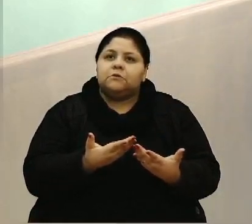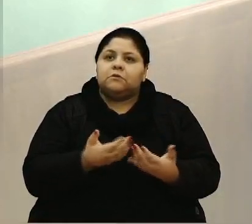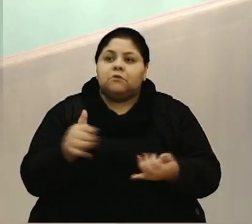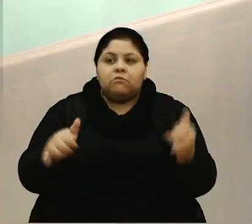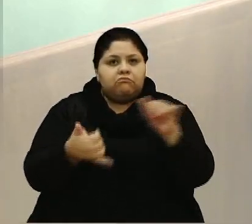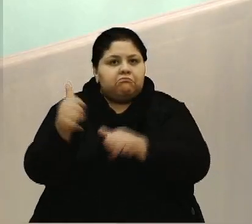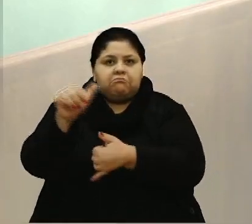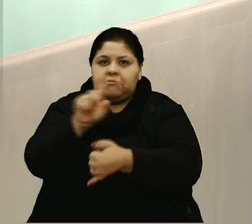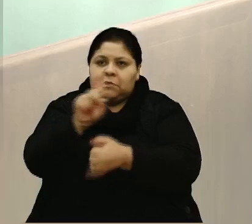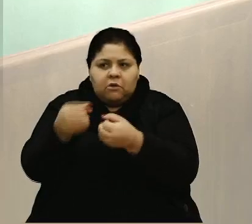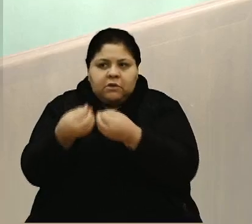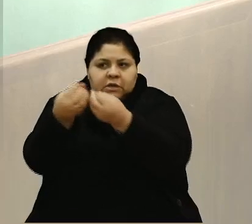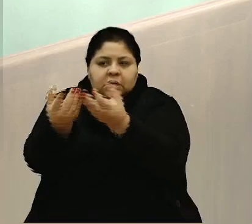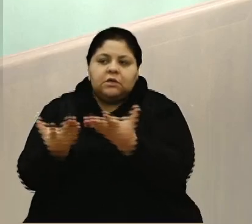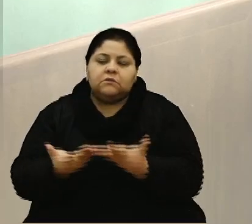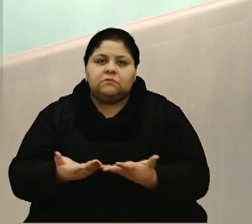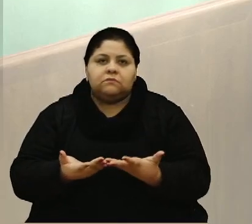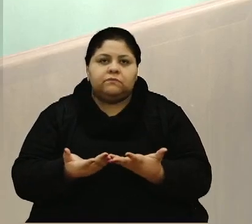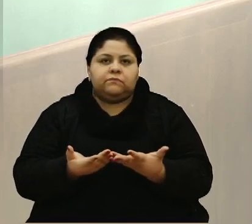estão entregando?